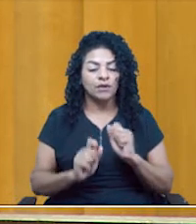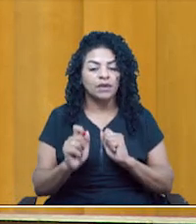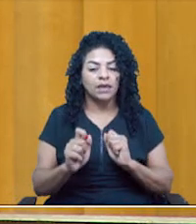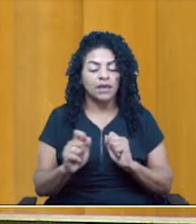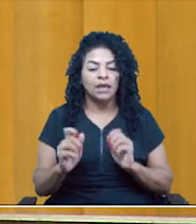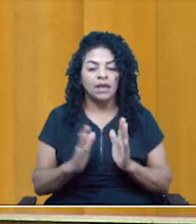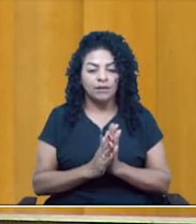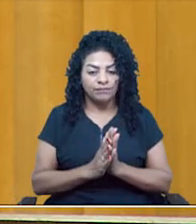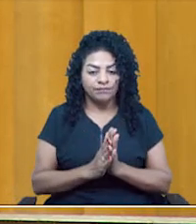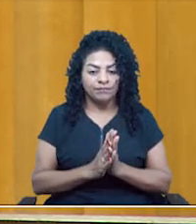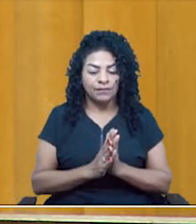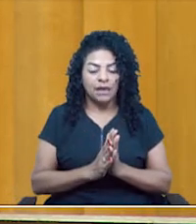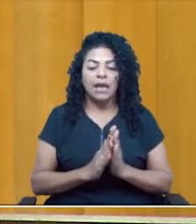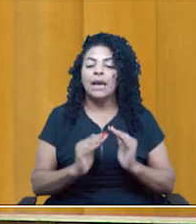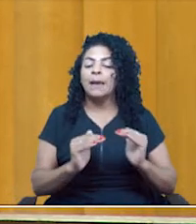menor